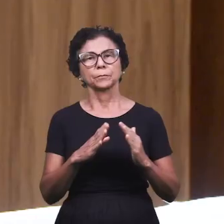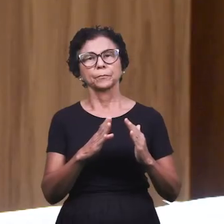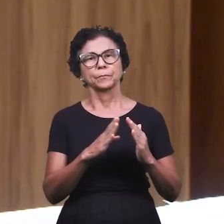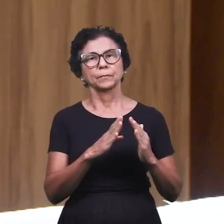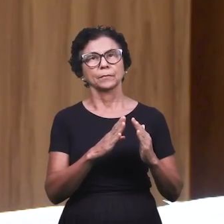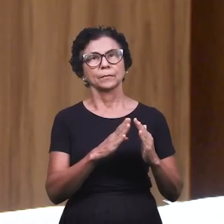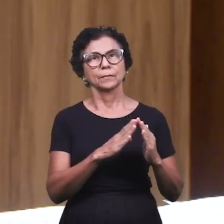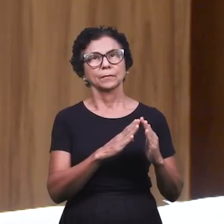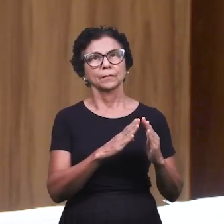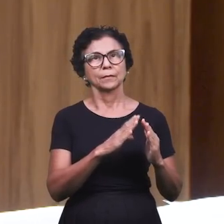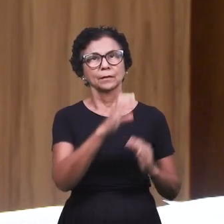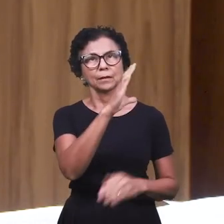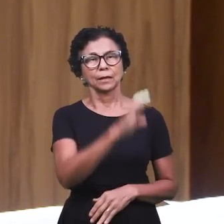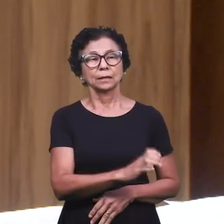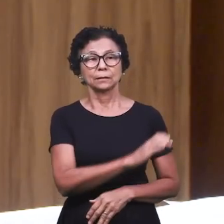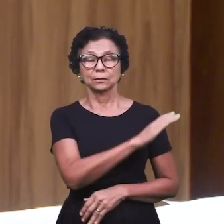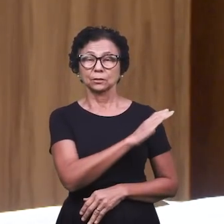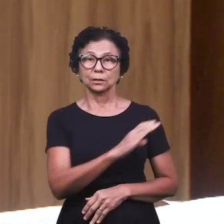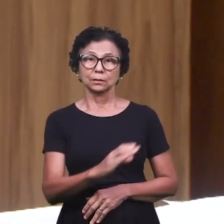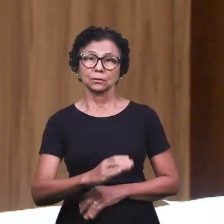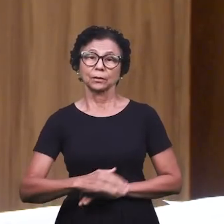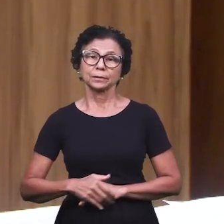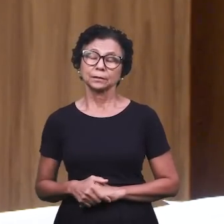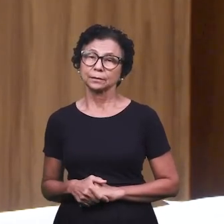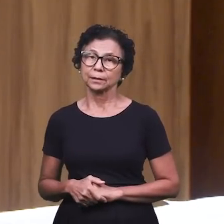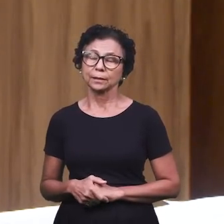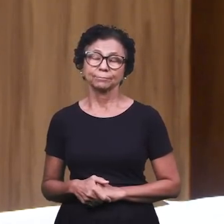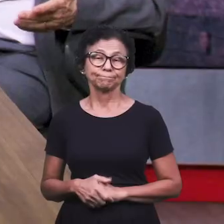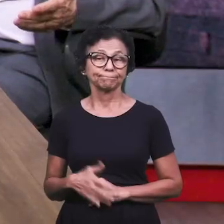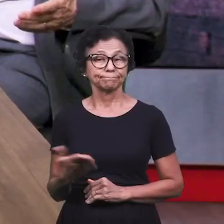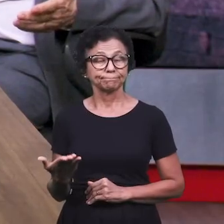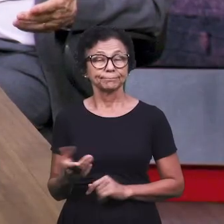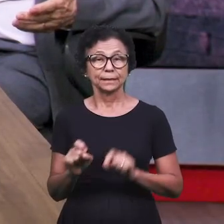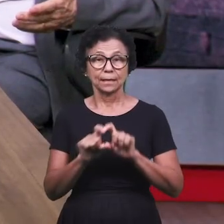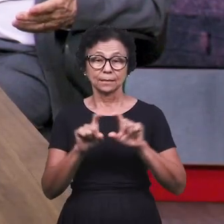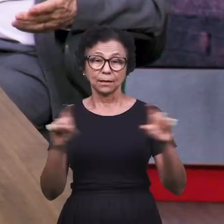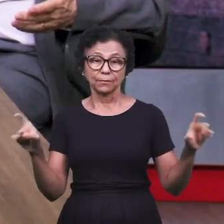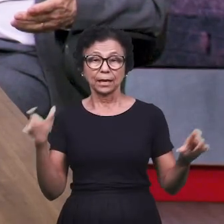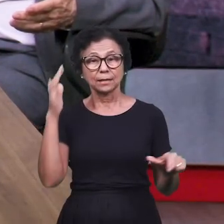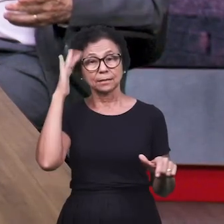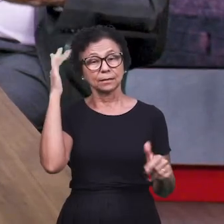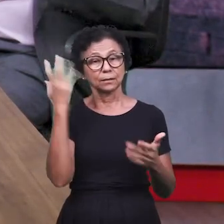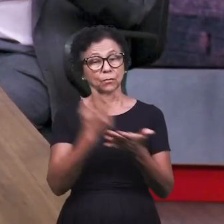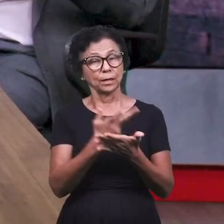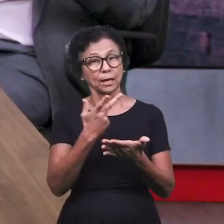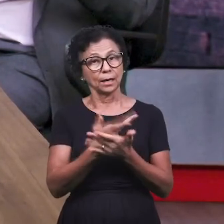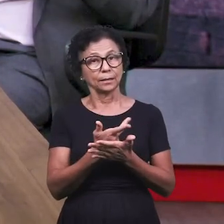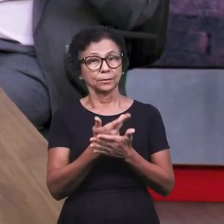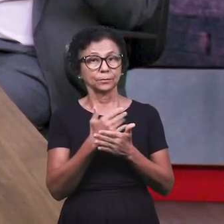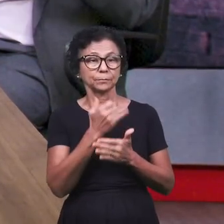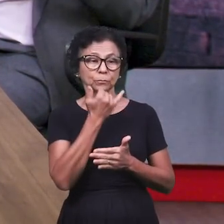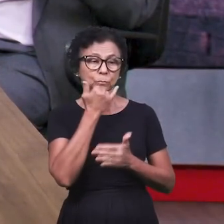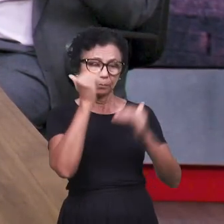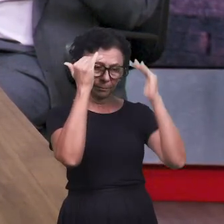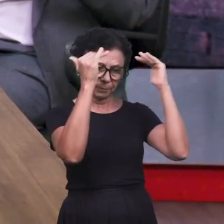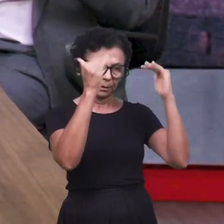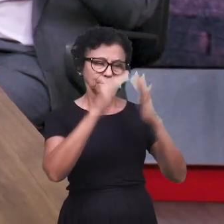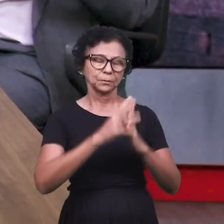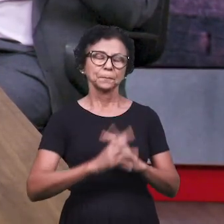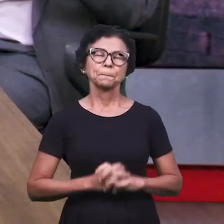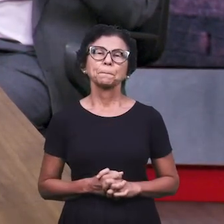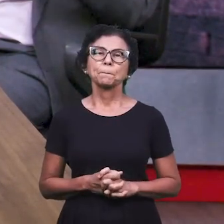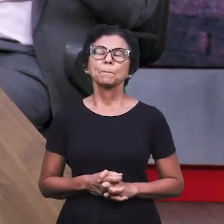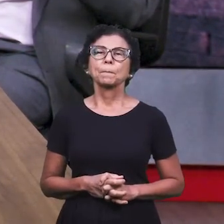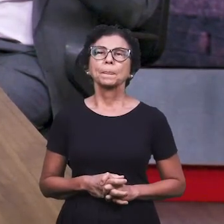errado essa declaração de Pedro, né? Né? Até porque essa declaração de Pedro